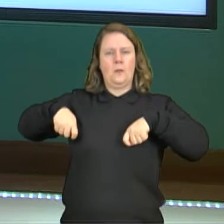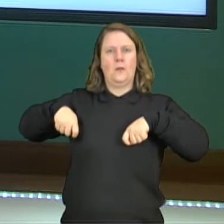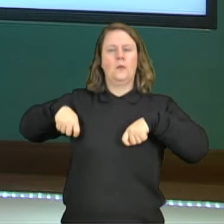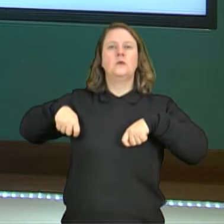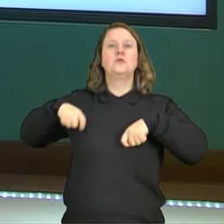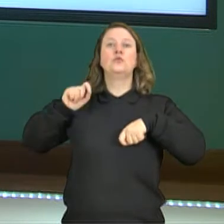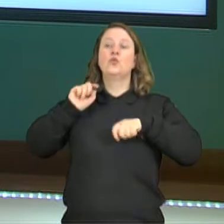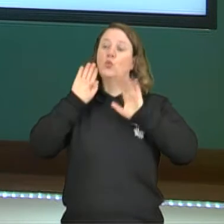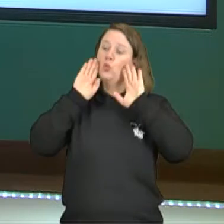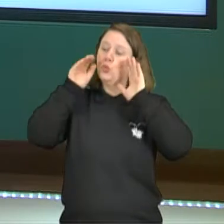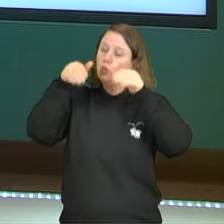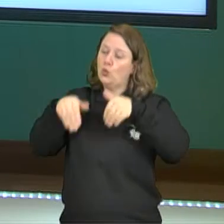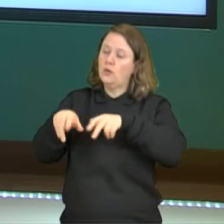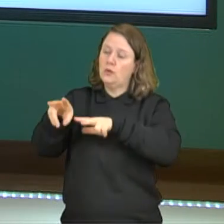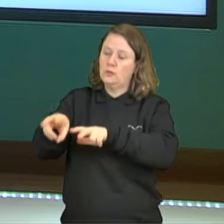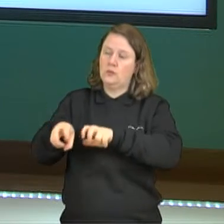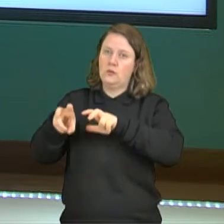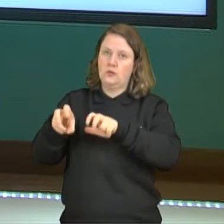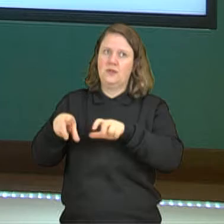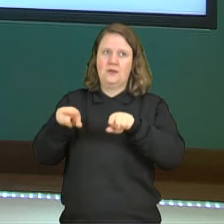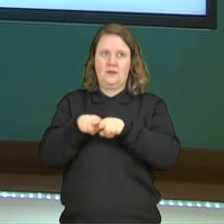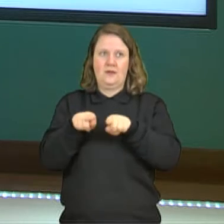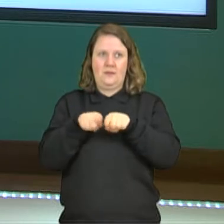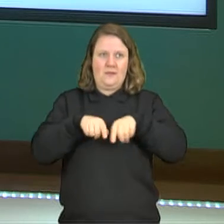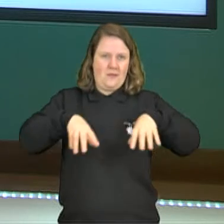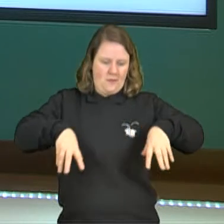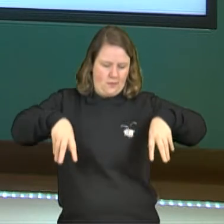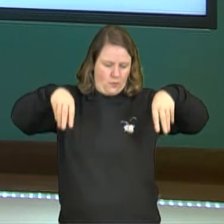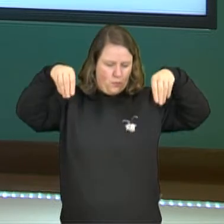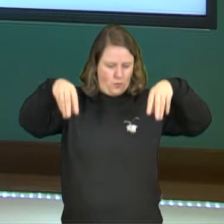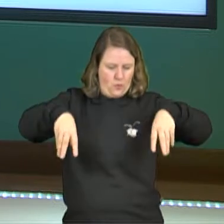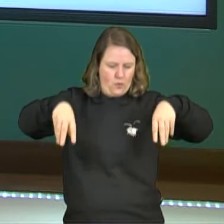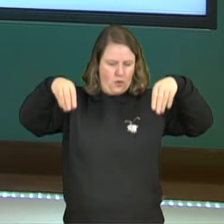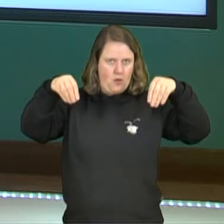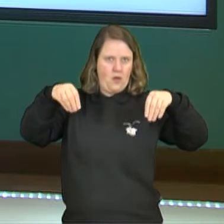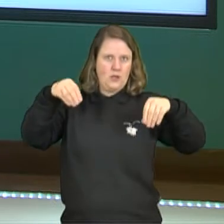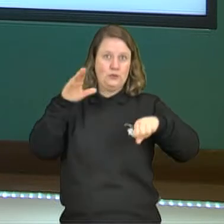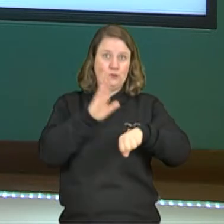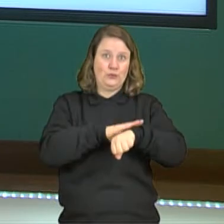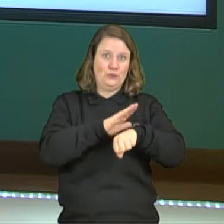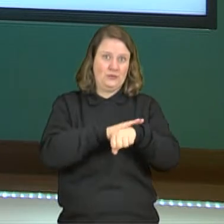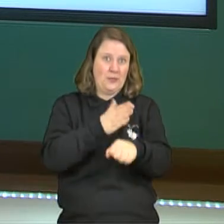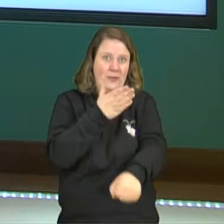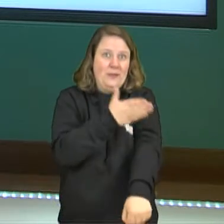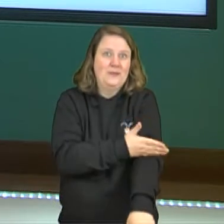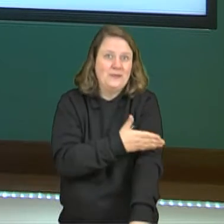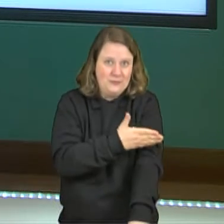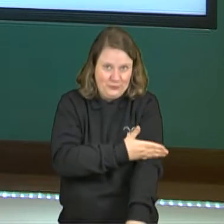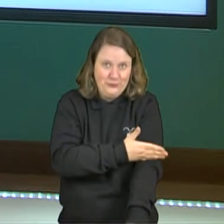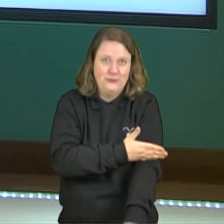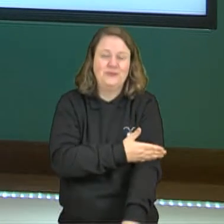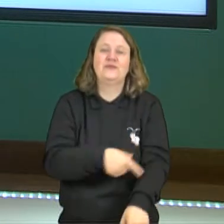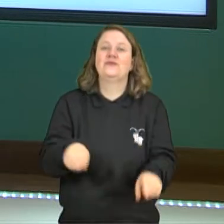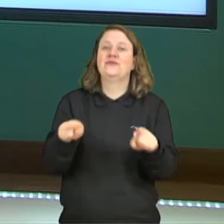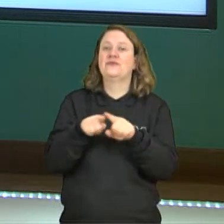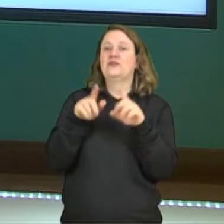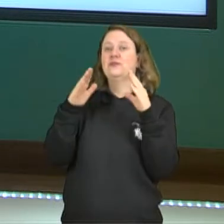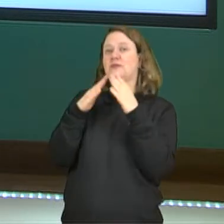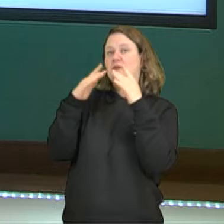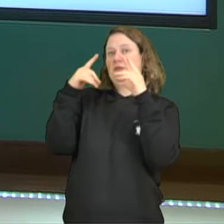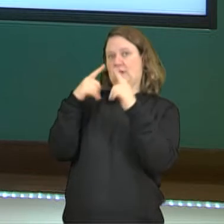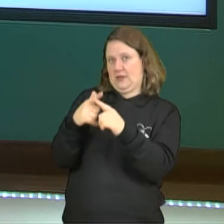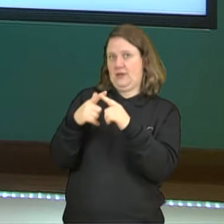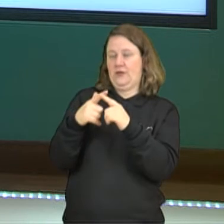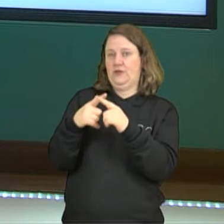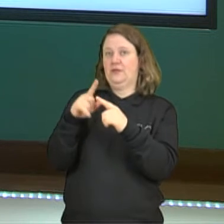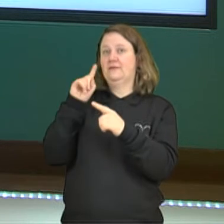à agricultura, e aqui os castelos, né, medievais, que era a residência do senhor feudal, e a igreja aqui, né? Então